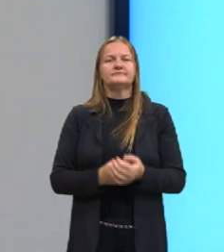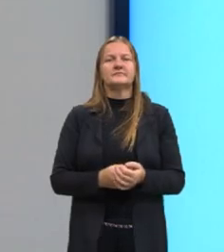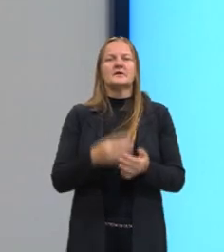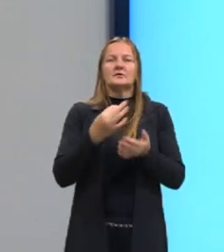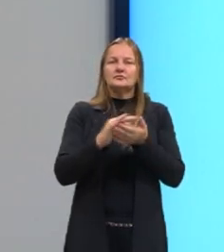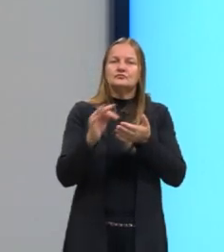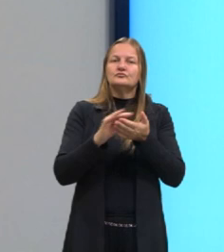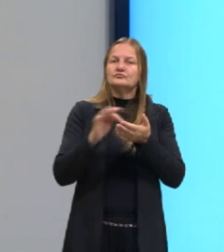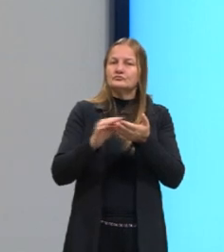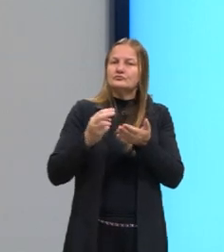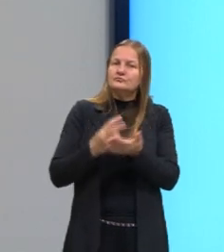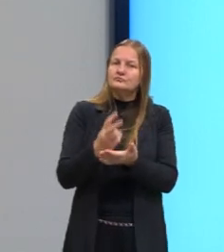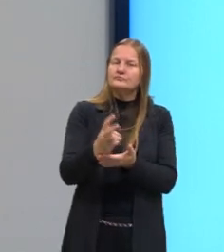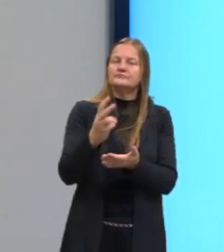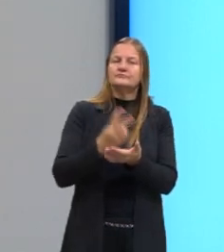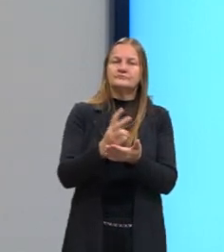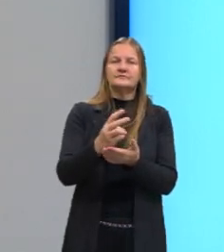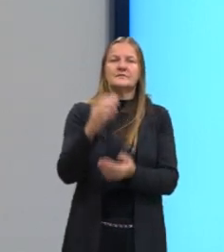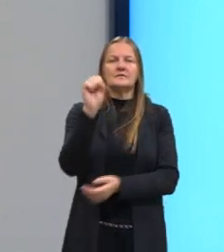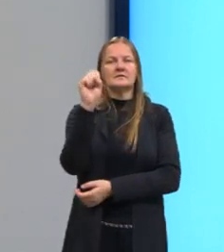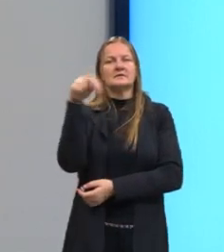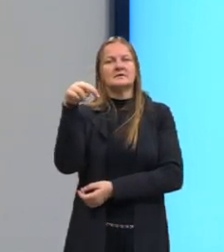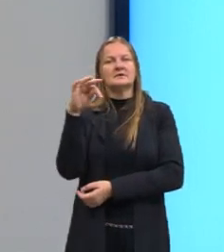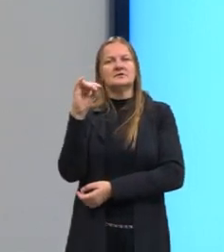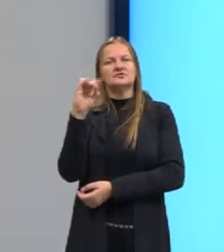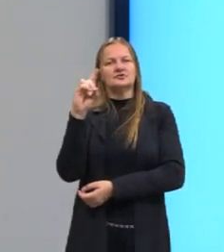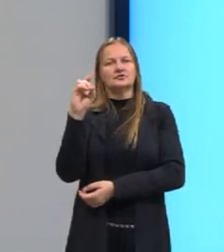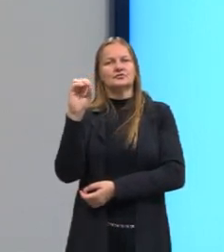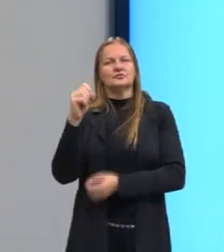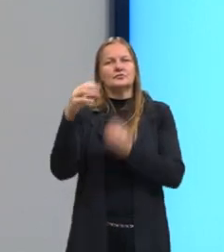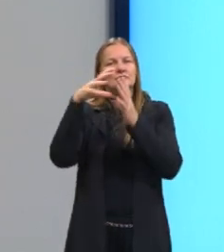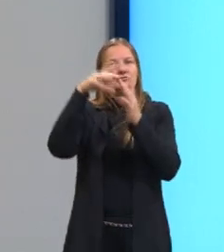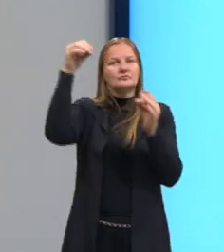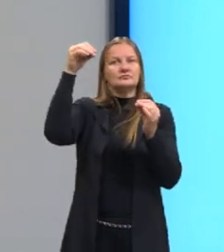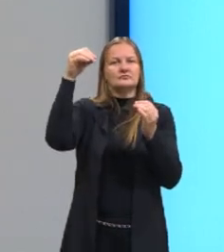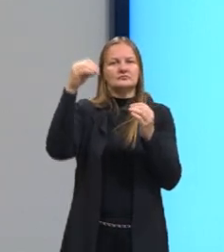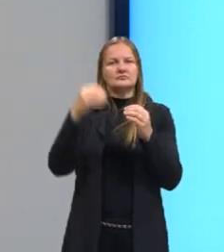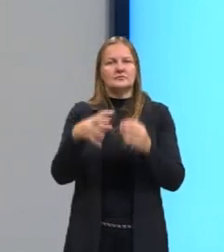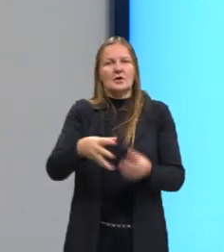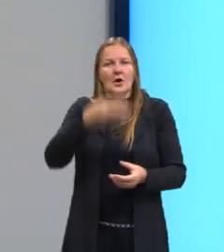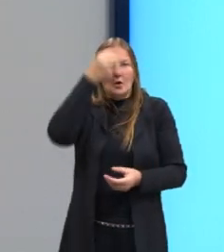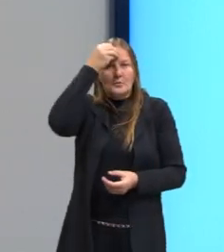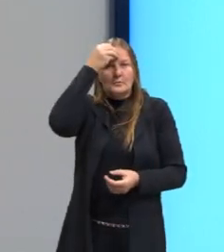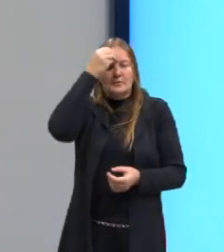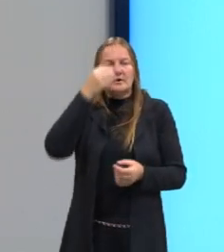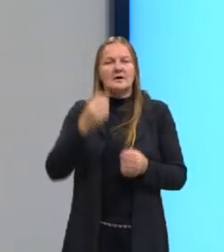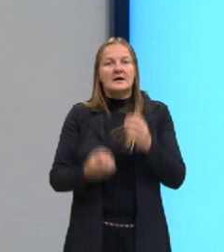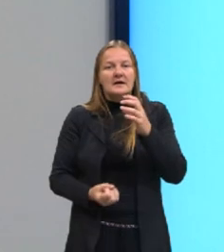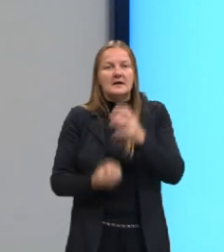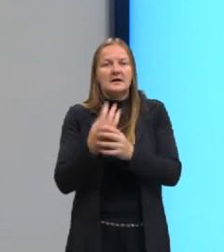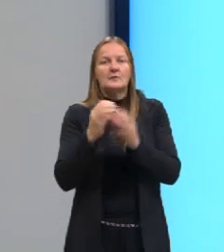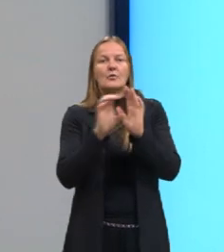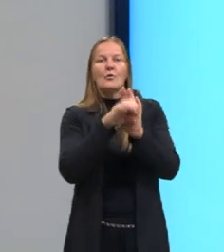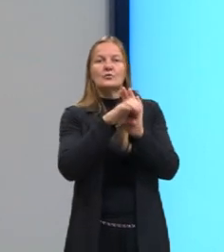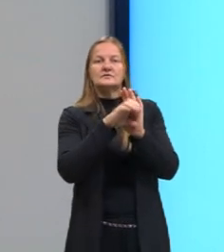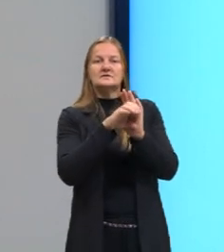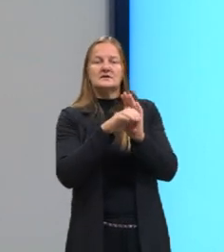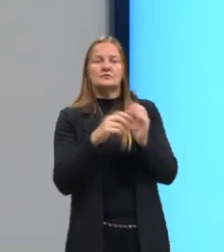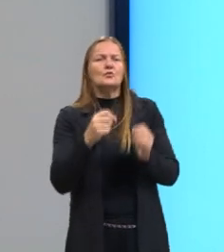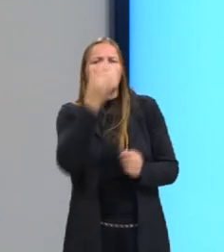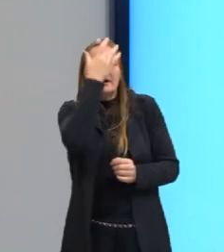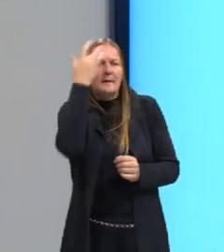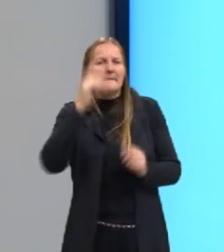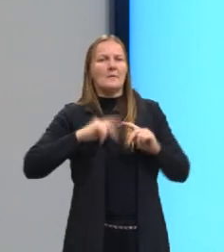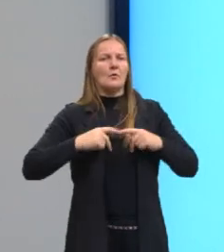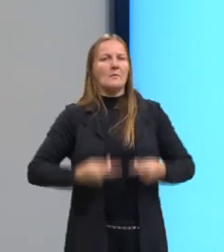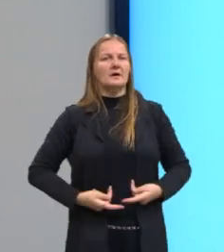através dos Sentidos nós fizemos Abstrações e criamos conceito que quer o conceito do ser humano o que que